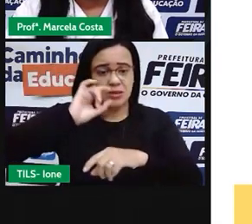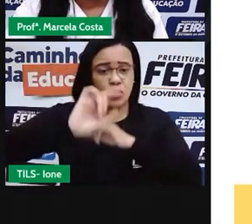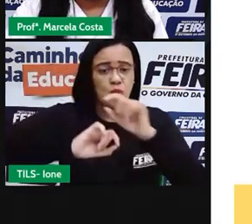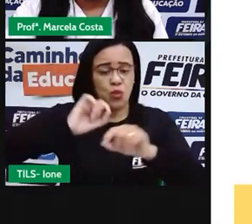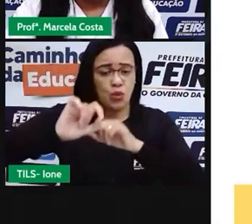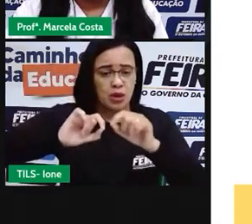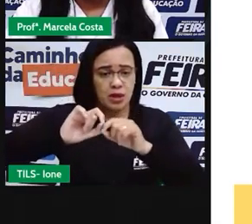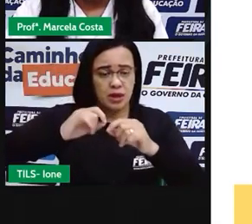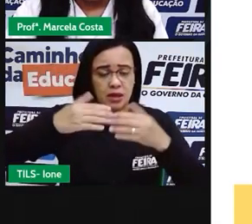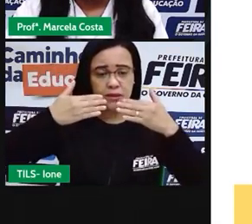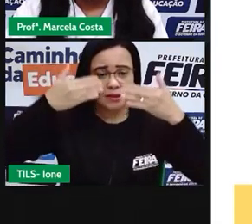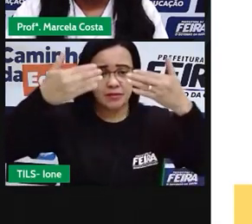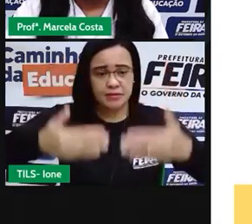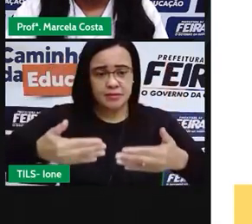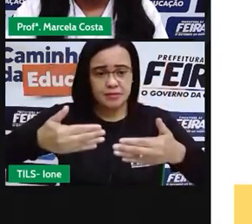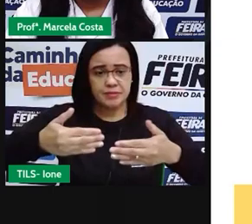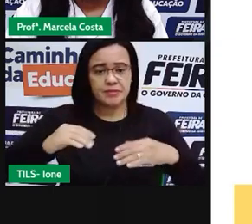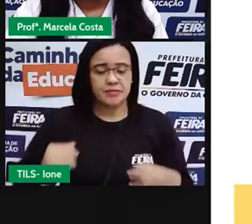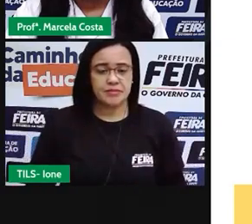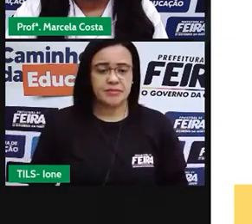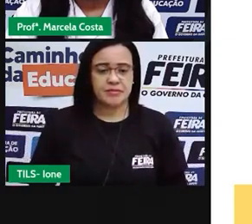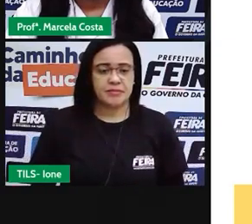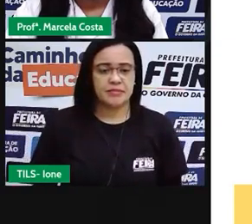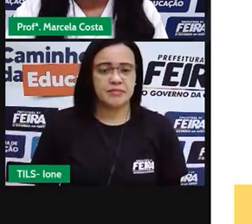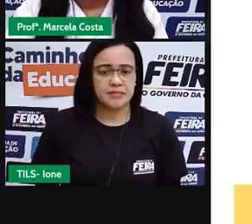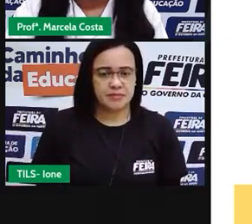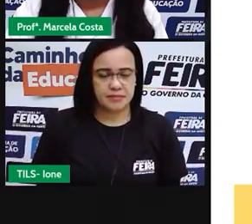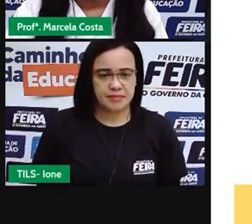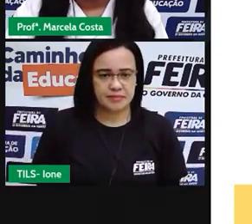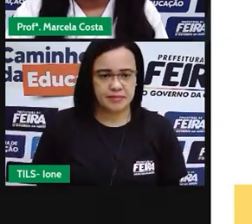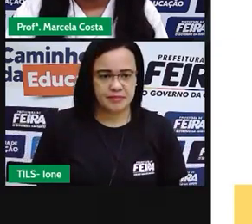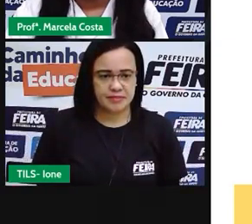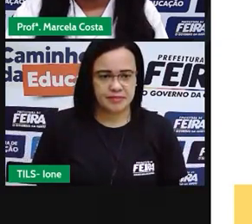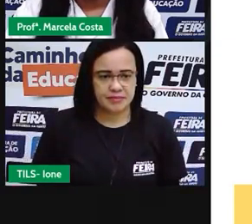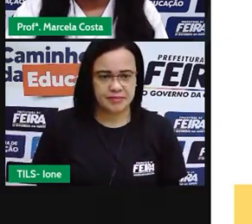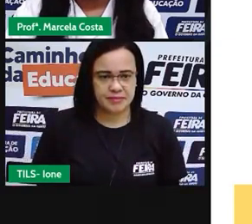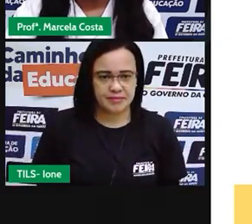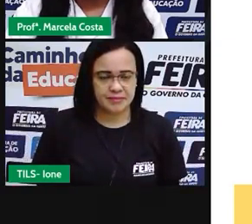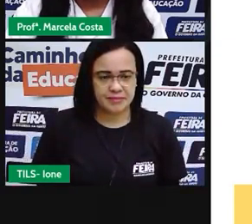aqui do corpo dessa janela, dessas portas, elas têm um formato retangular.